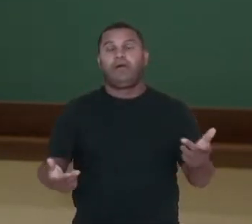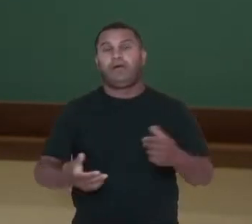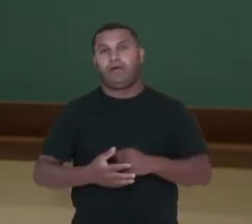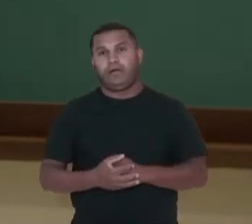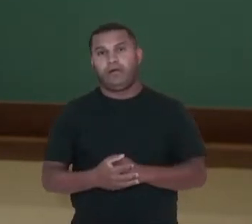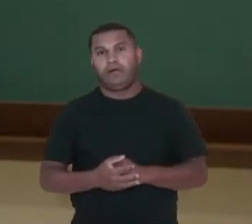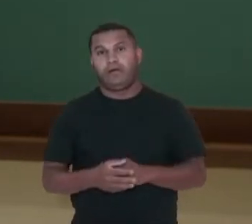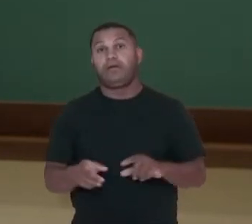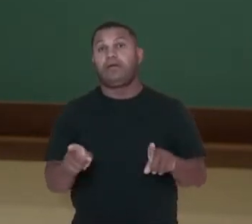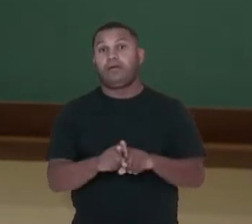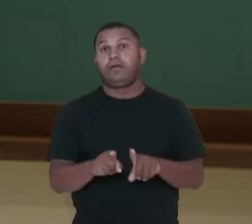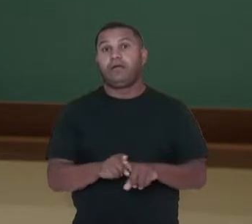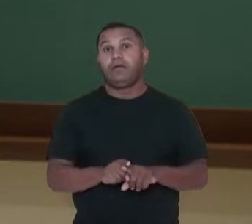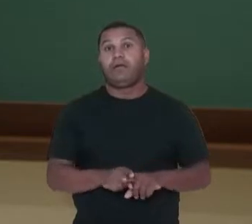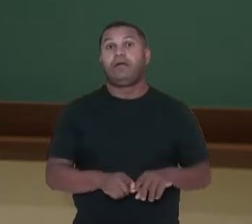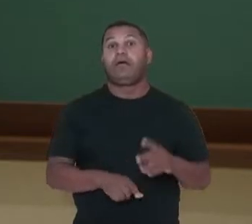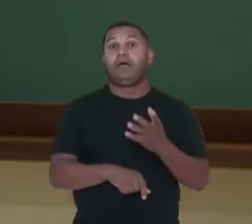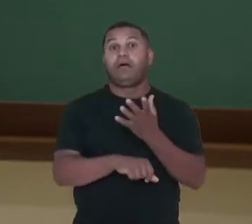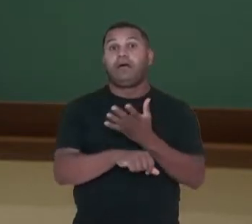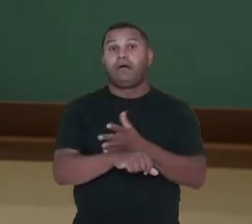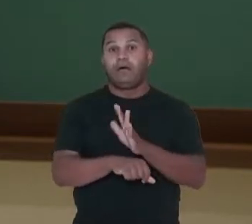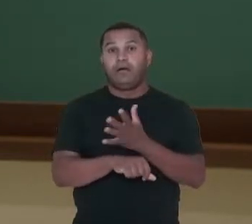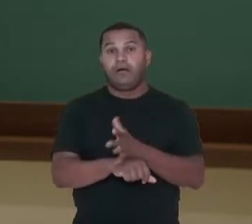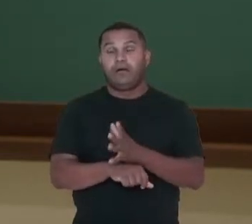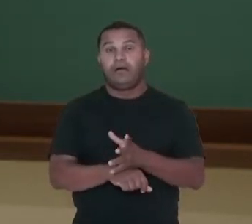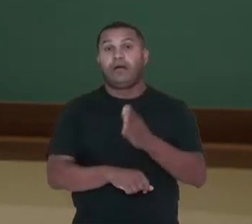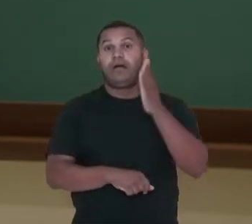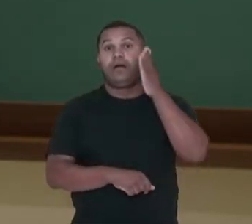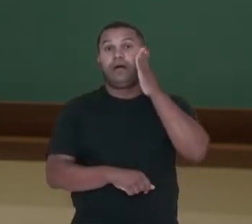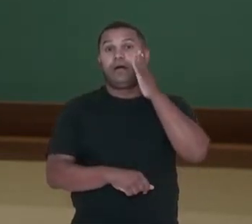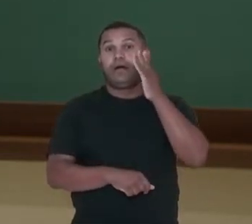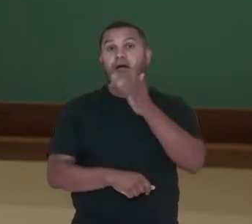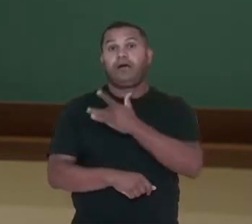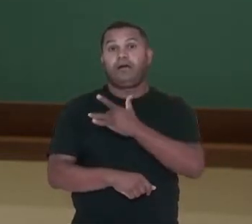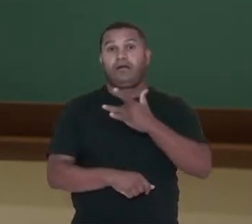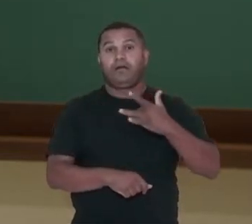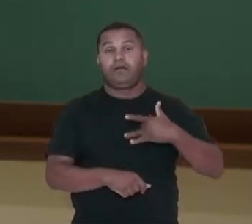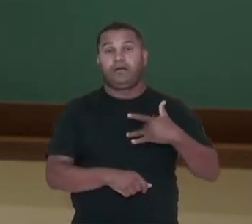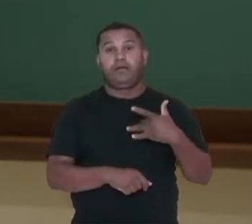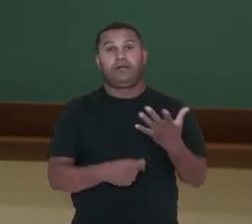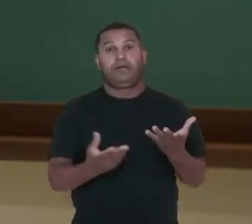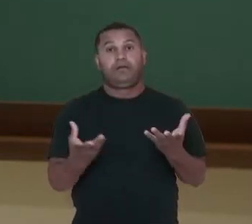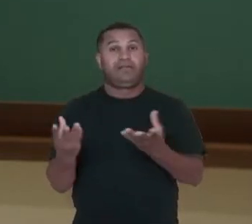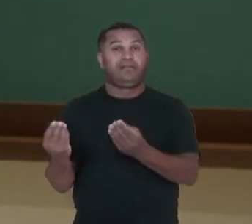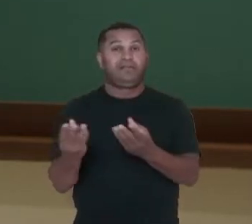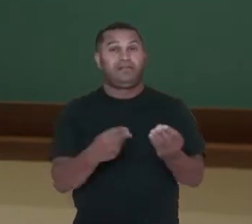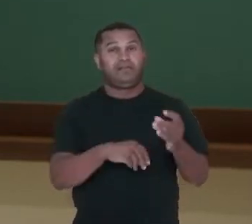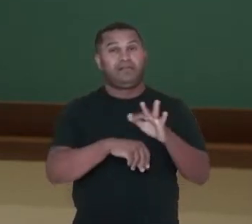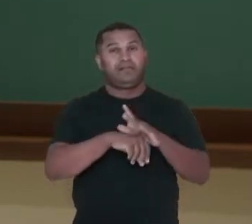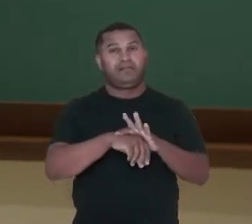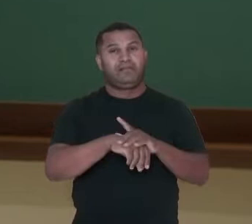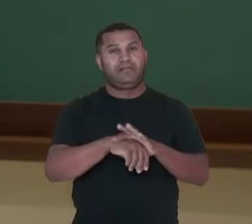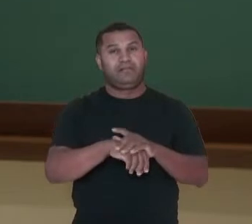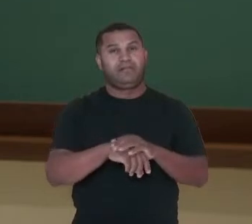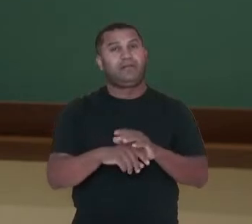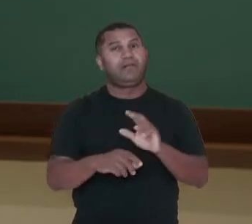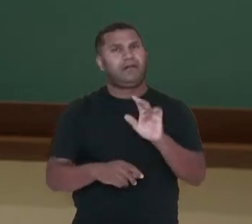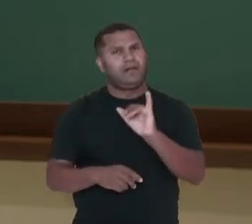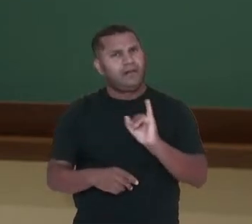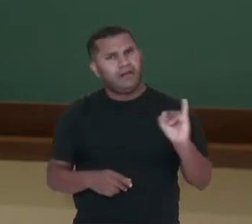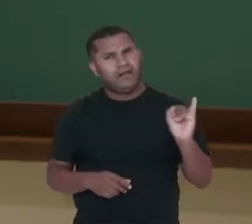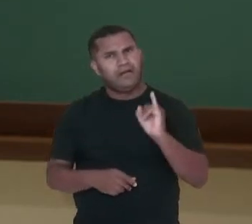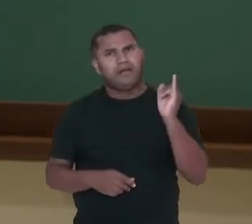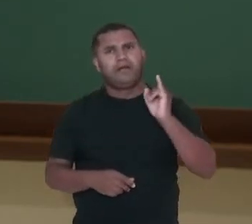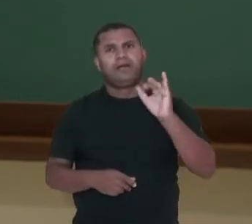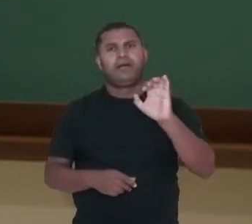por exemplo, de muitas doenças. A importância, né, de evoluir, a importância do